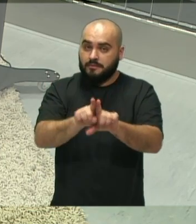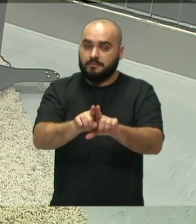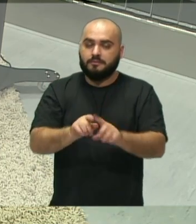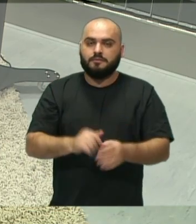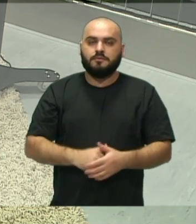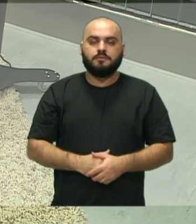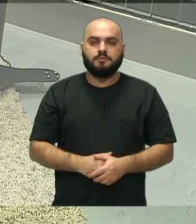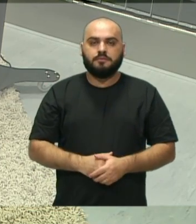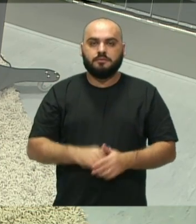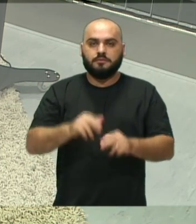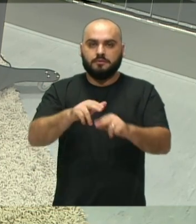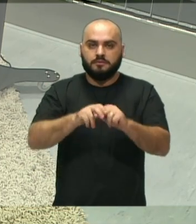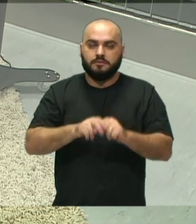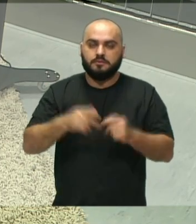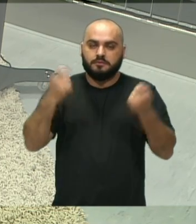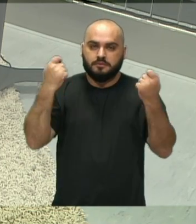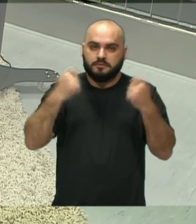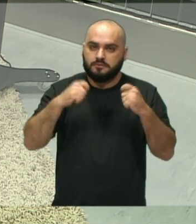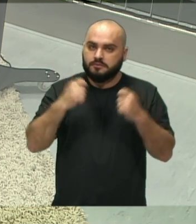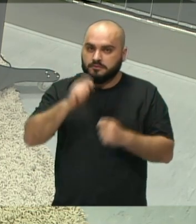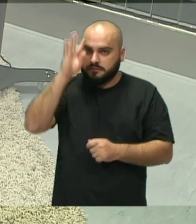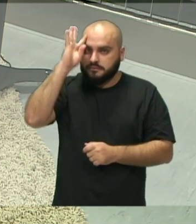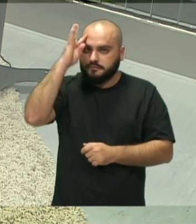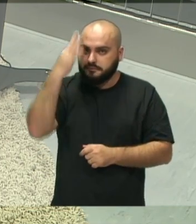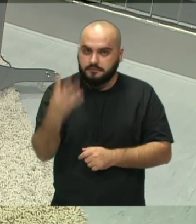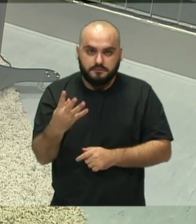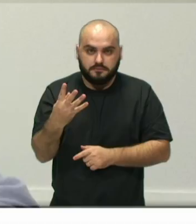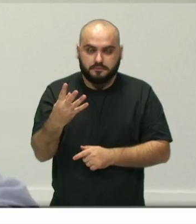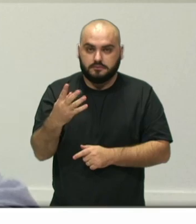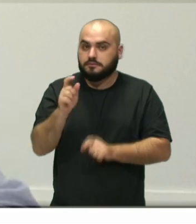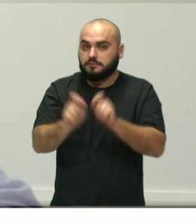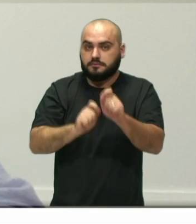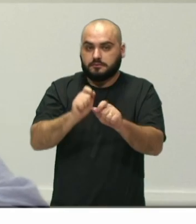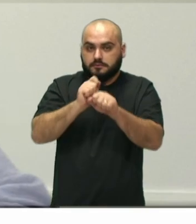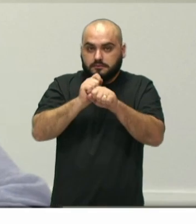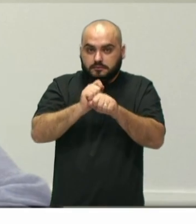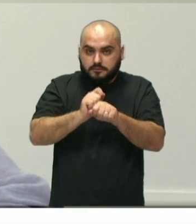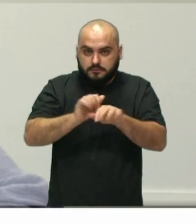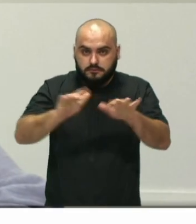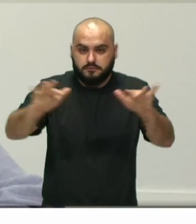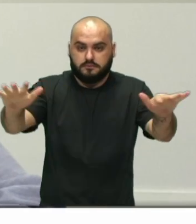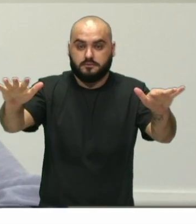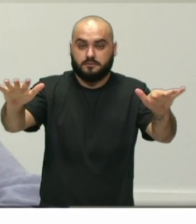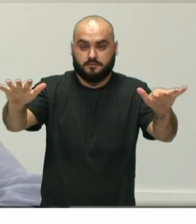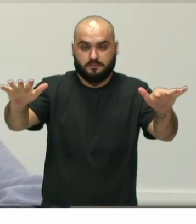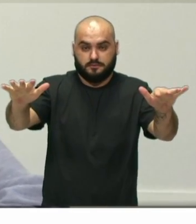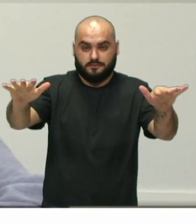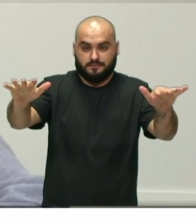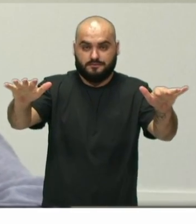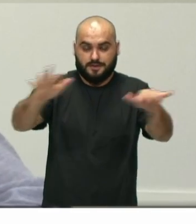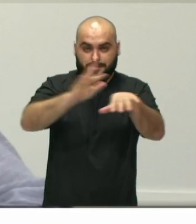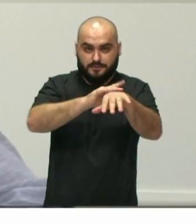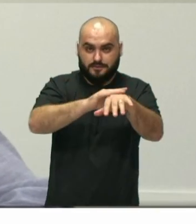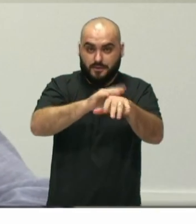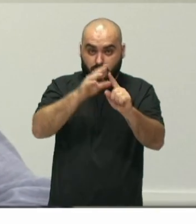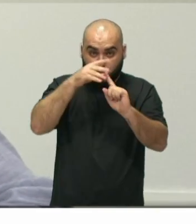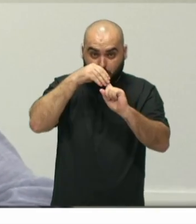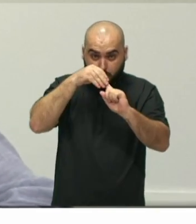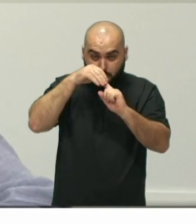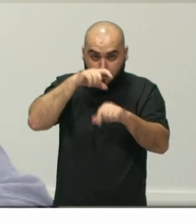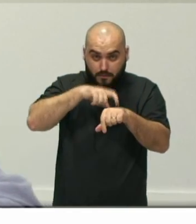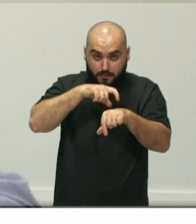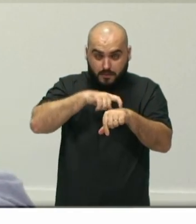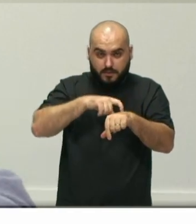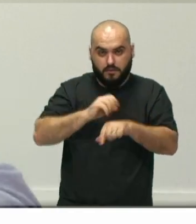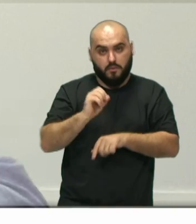saúde. Então, a gente precisa resolver a taxa de transmissão, que é muito grande. Então, a única saída neste